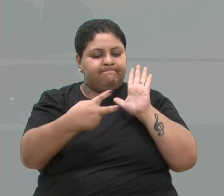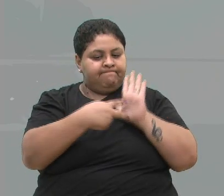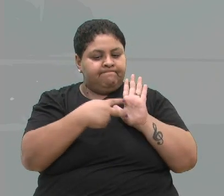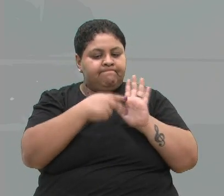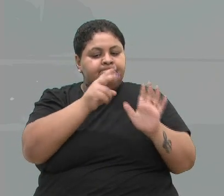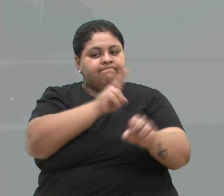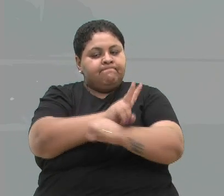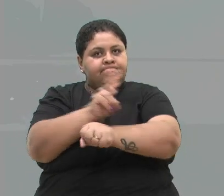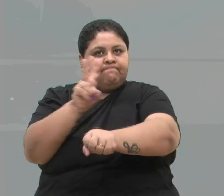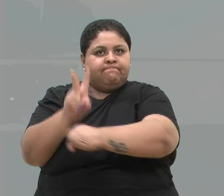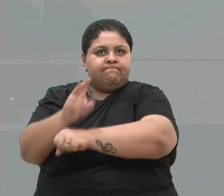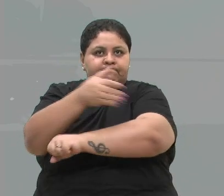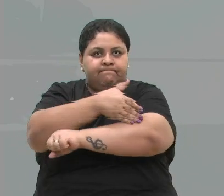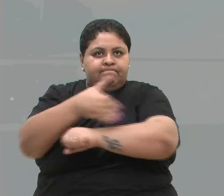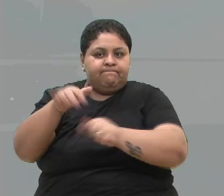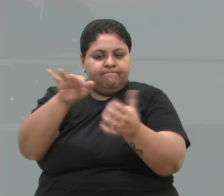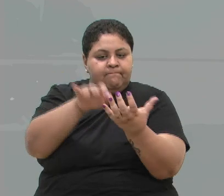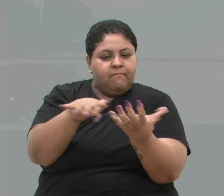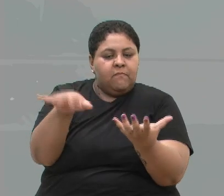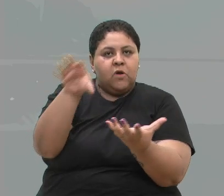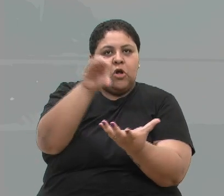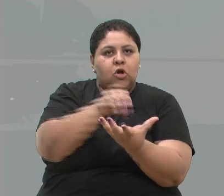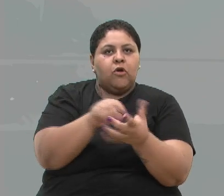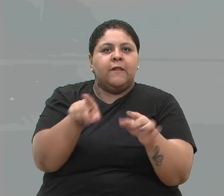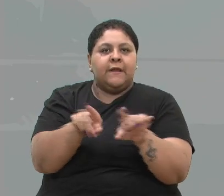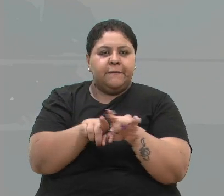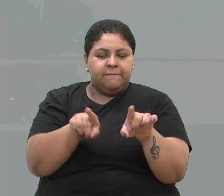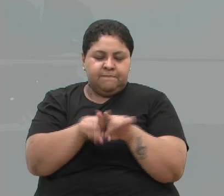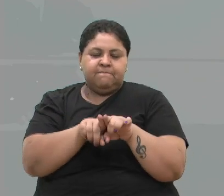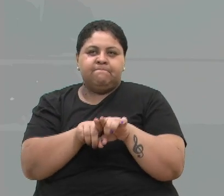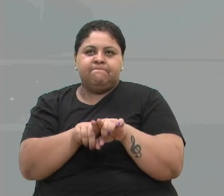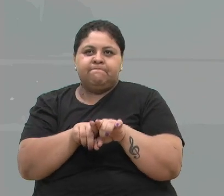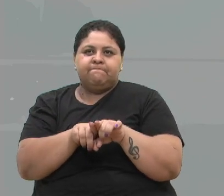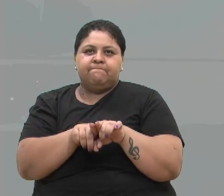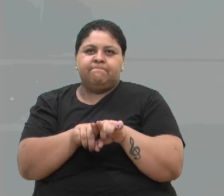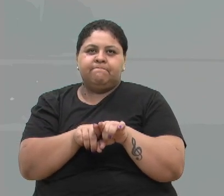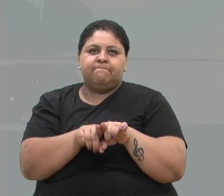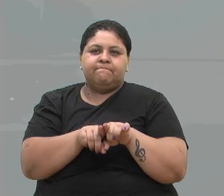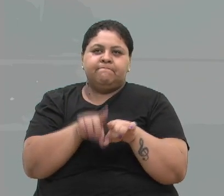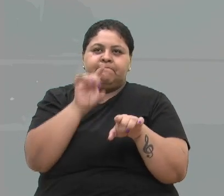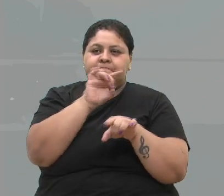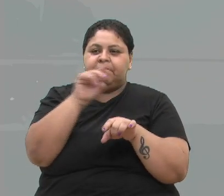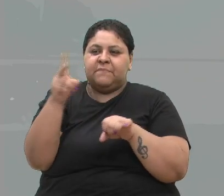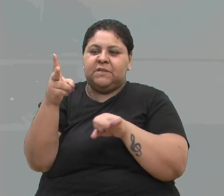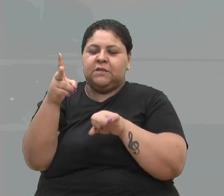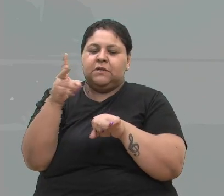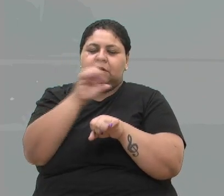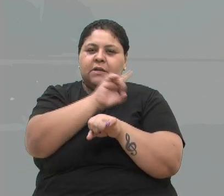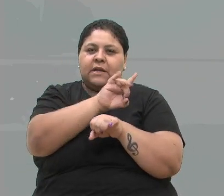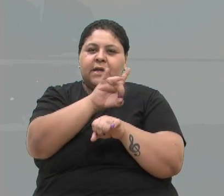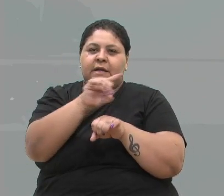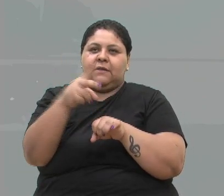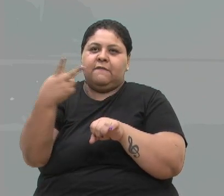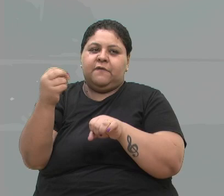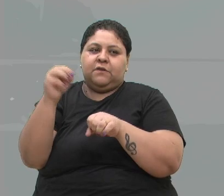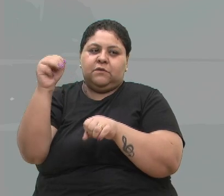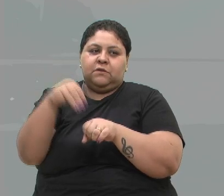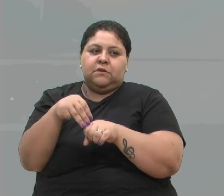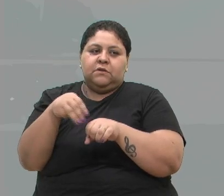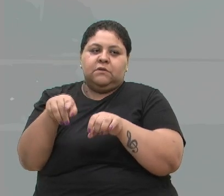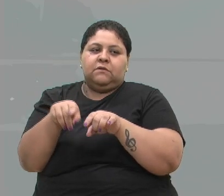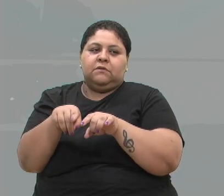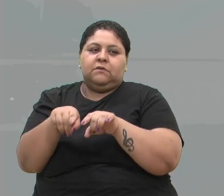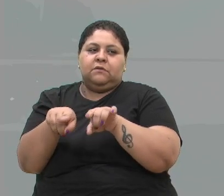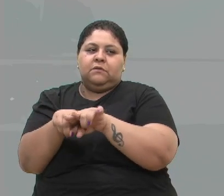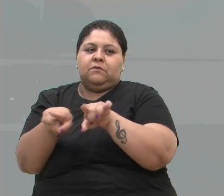do trânsito. O pessoal da Codeca estava passando, cada 20 minutos passava a fazer o recolhimento ali do lixo